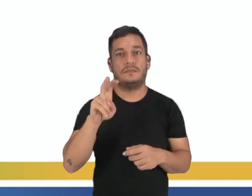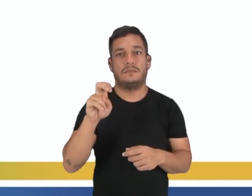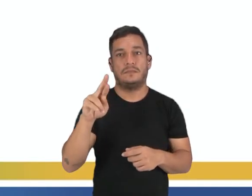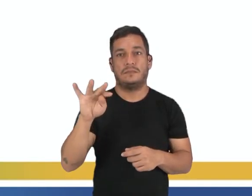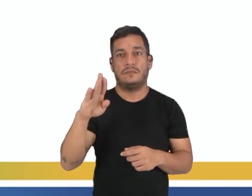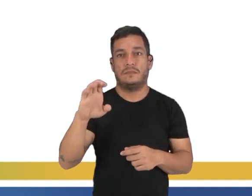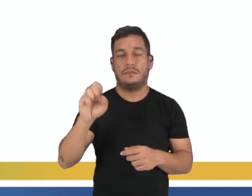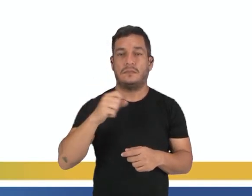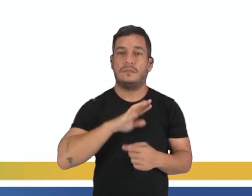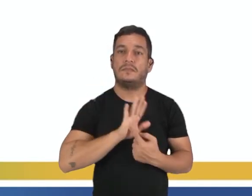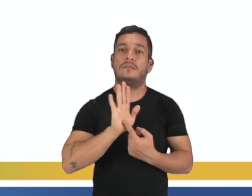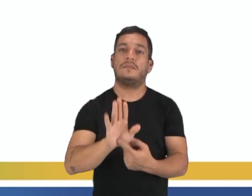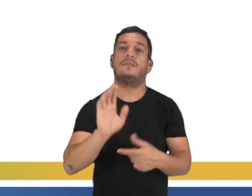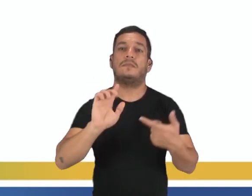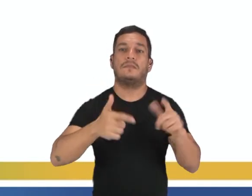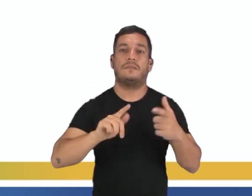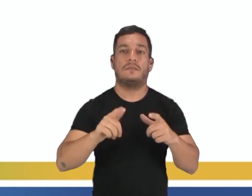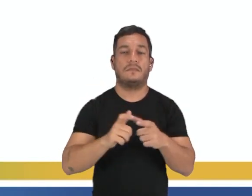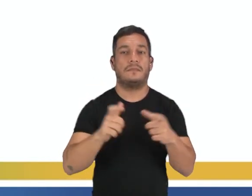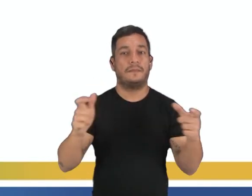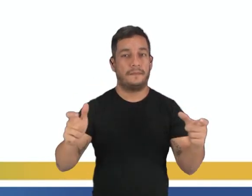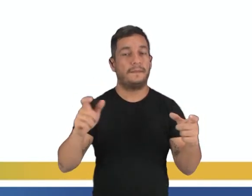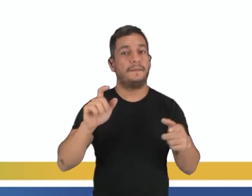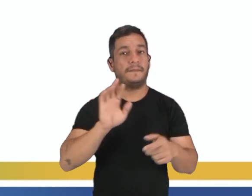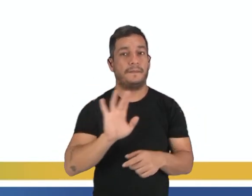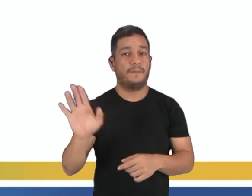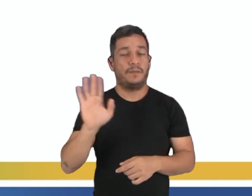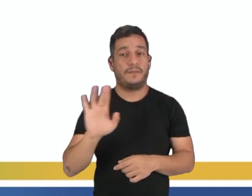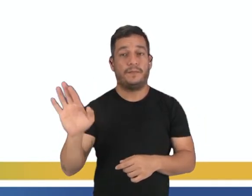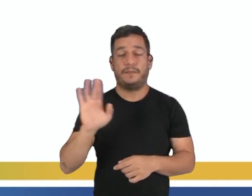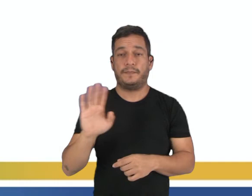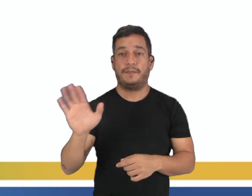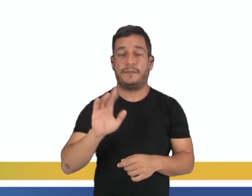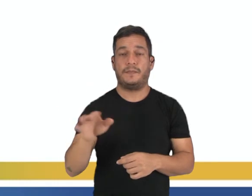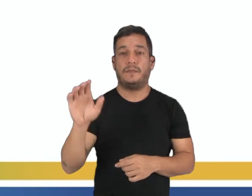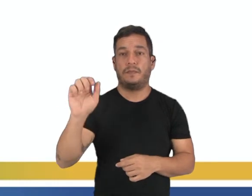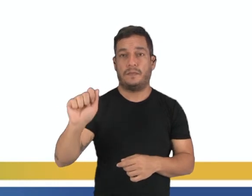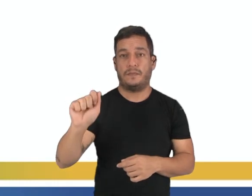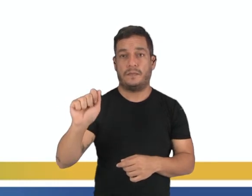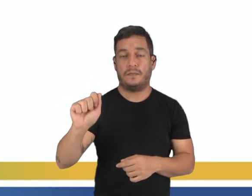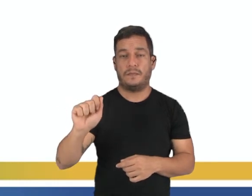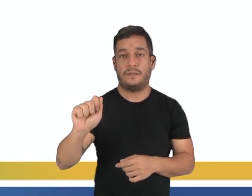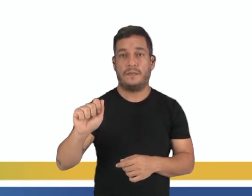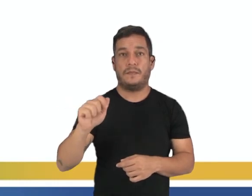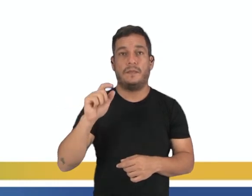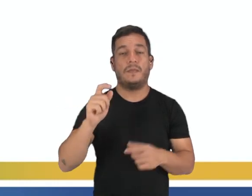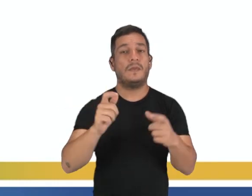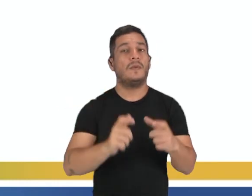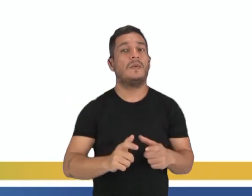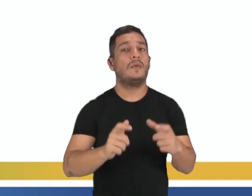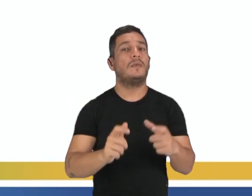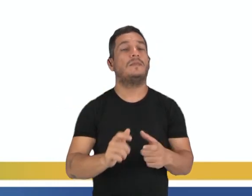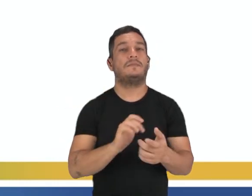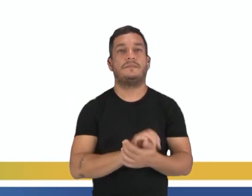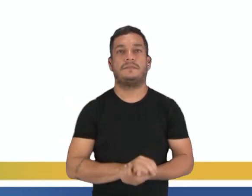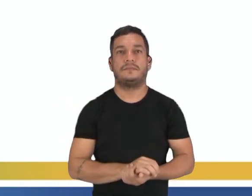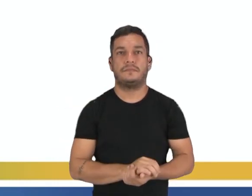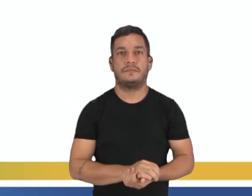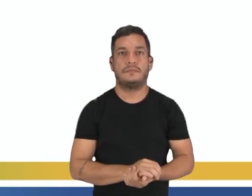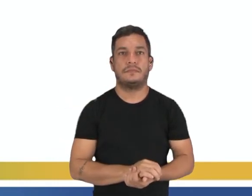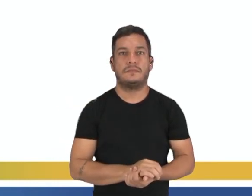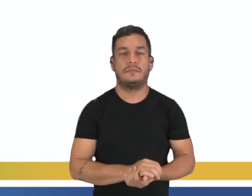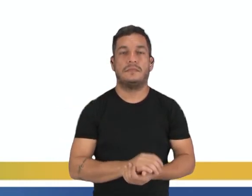já estão indicados aí pelas letras maiúsculas do nosso alfabeto. Então, o vértice A, pessoal, ele está localizado aonde?